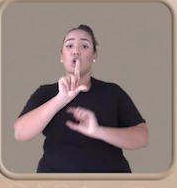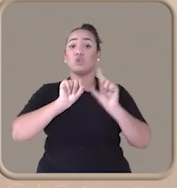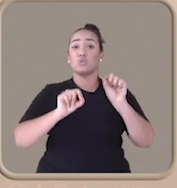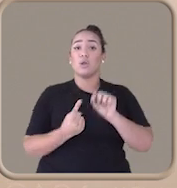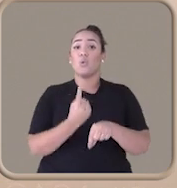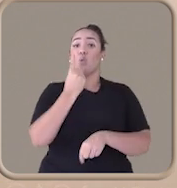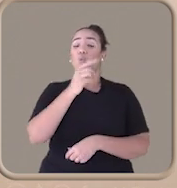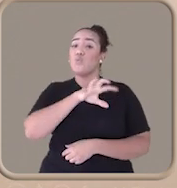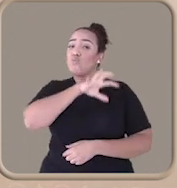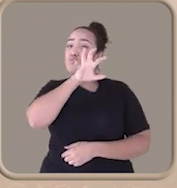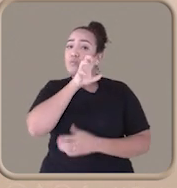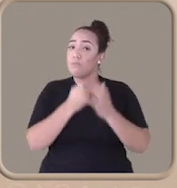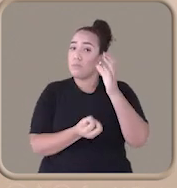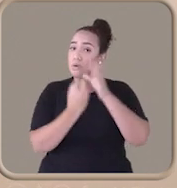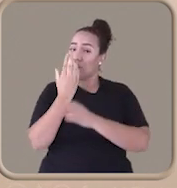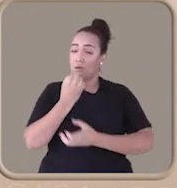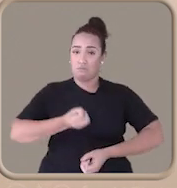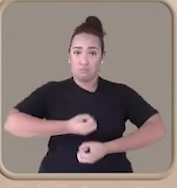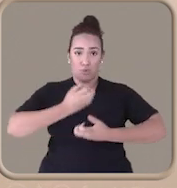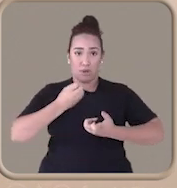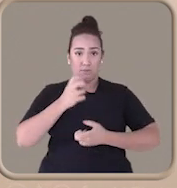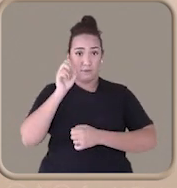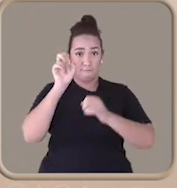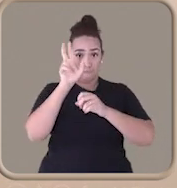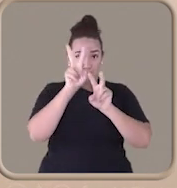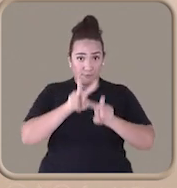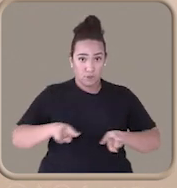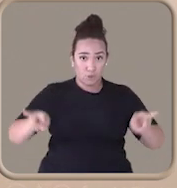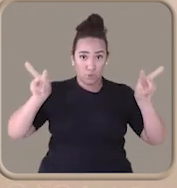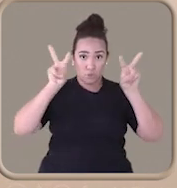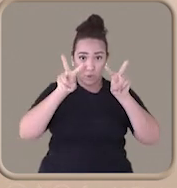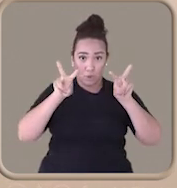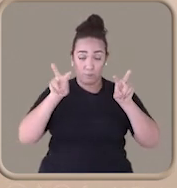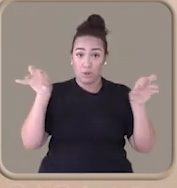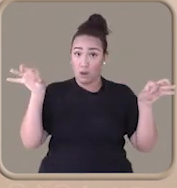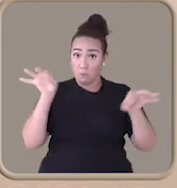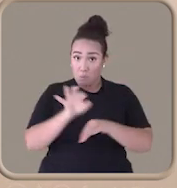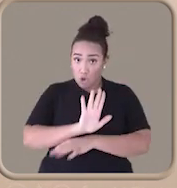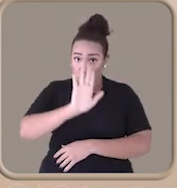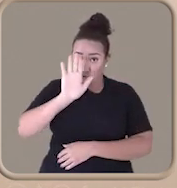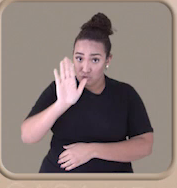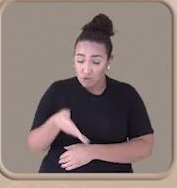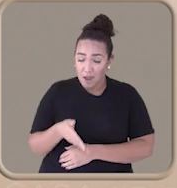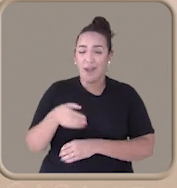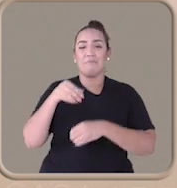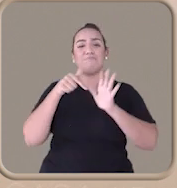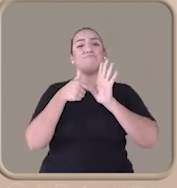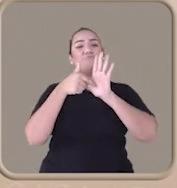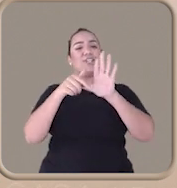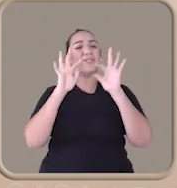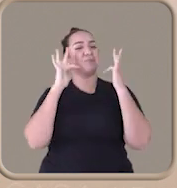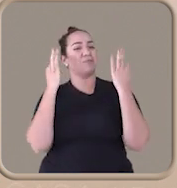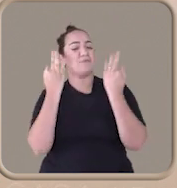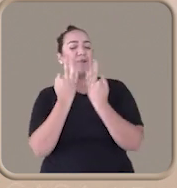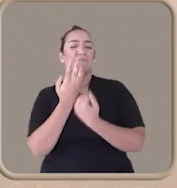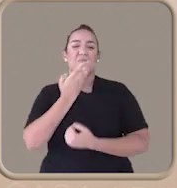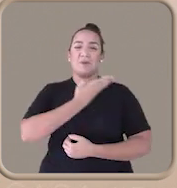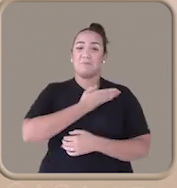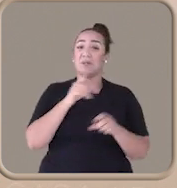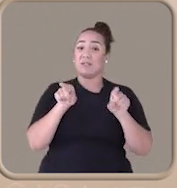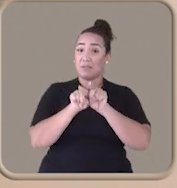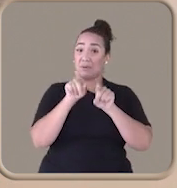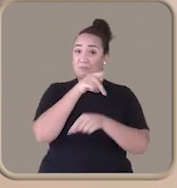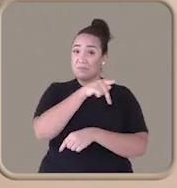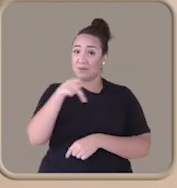e faça um poema visual. Depois de pronto, compartilhe o poema com seus familiares, amigos e com a sua